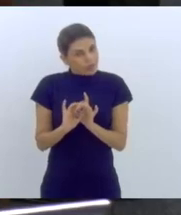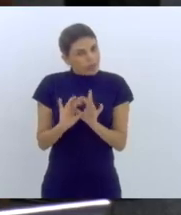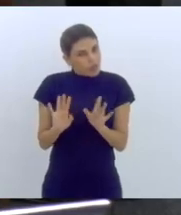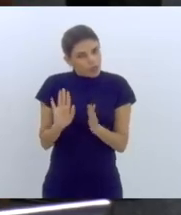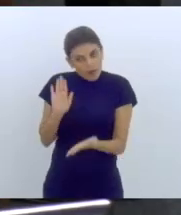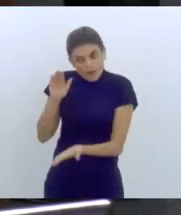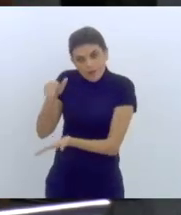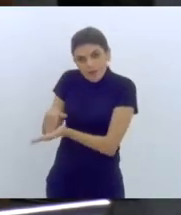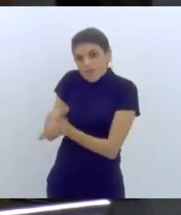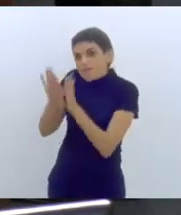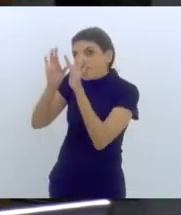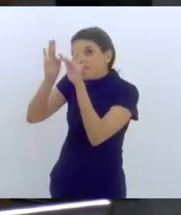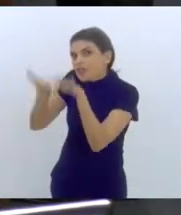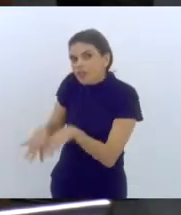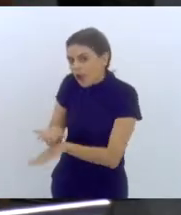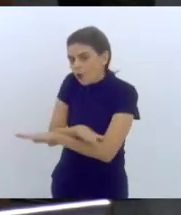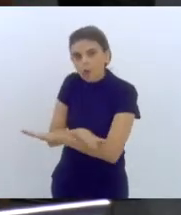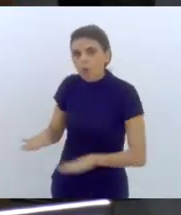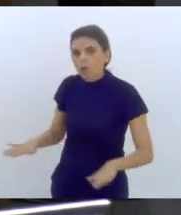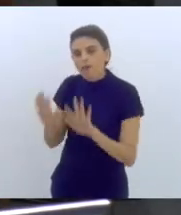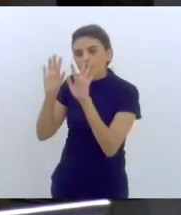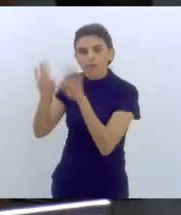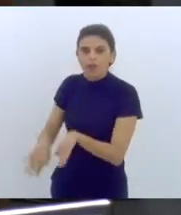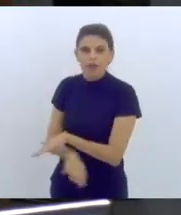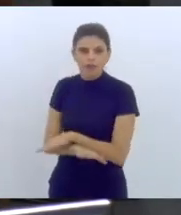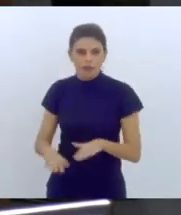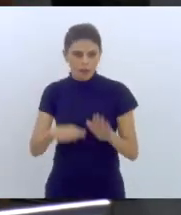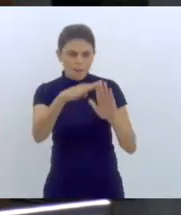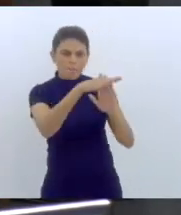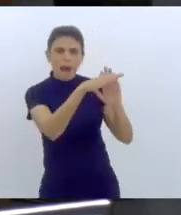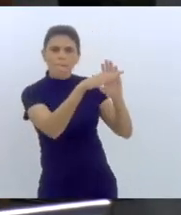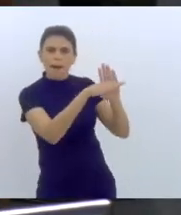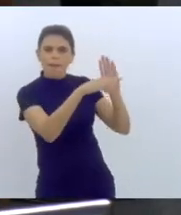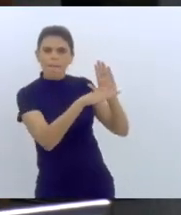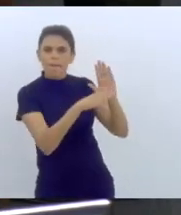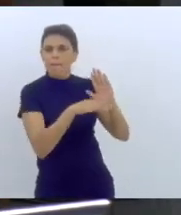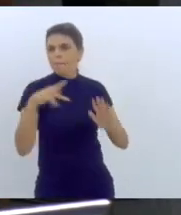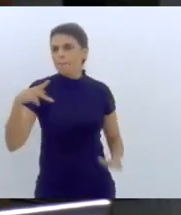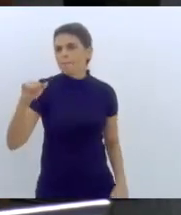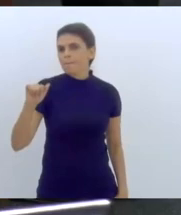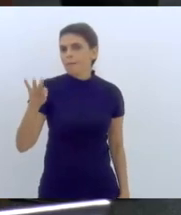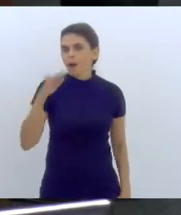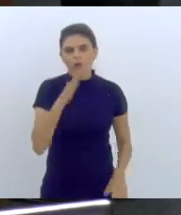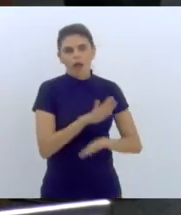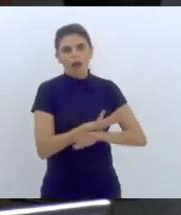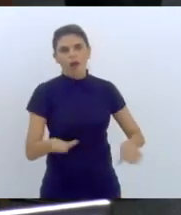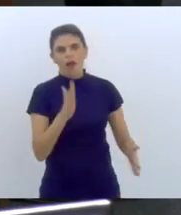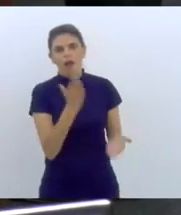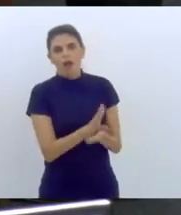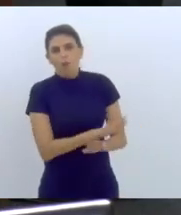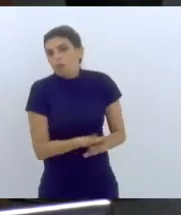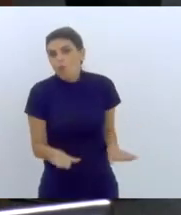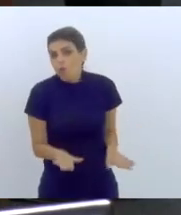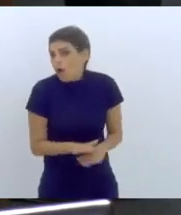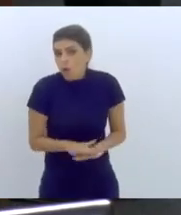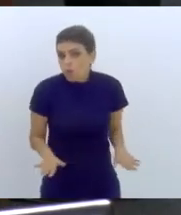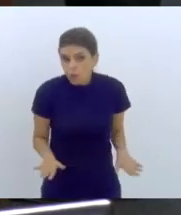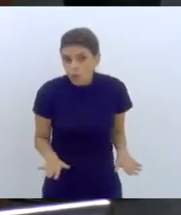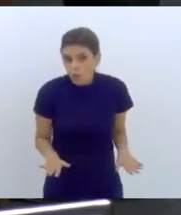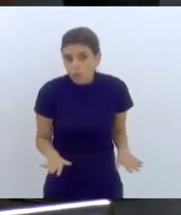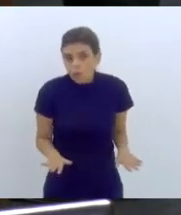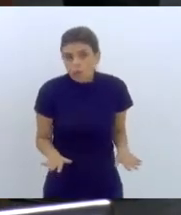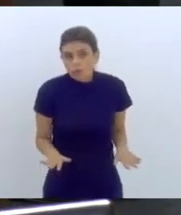No final do final. A pauta praticamente já tinha acabado. Acabou. Então,